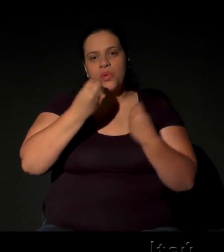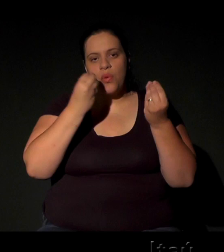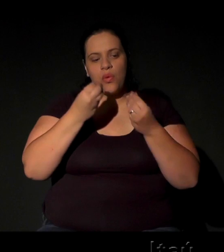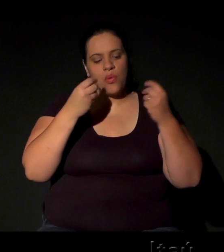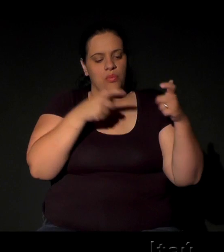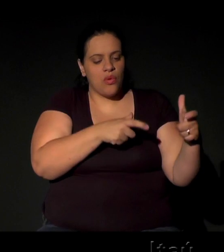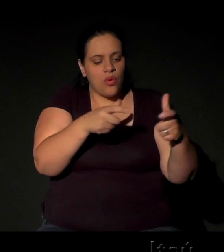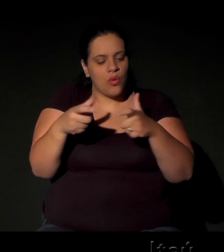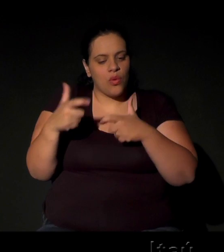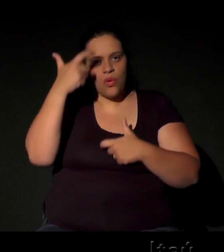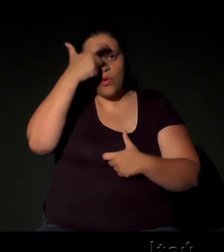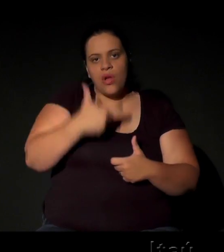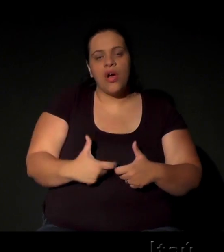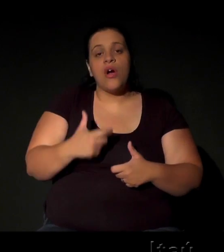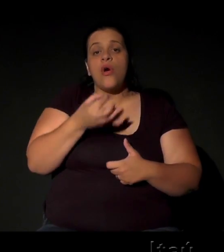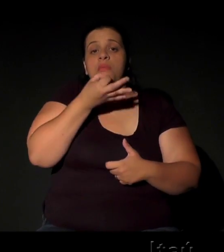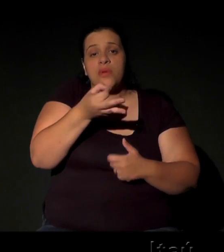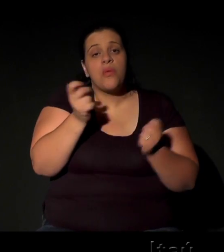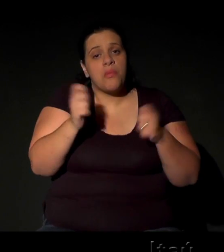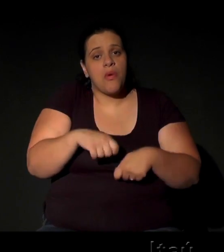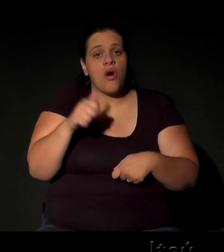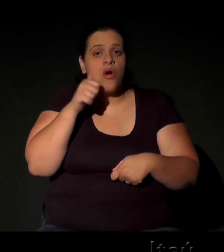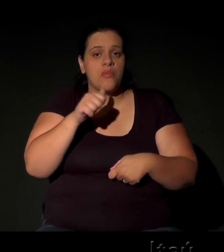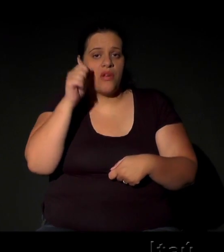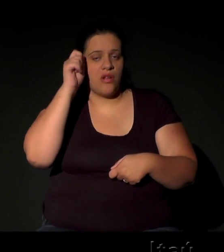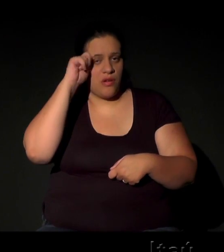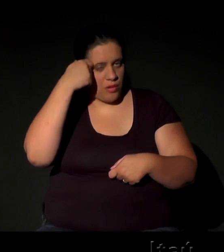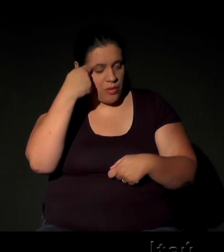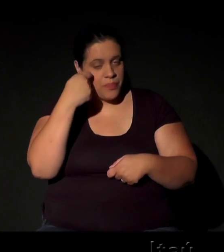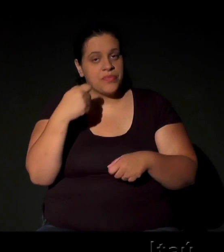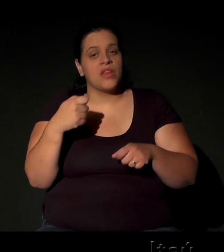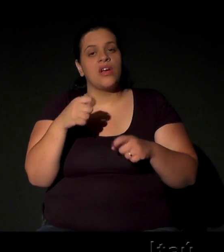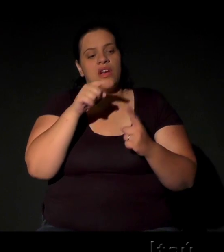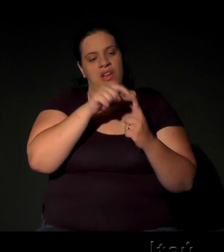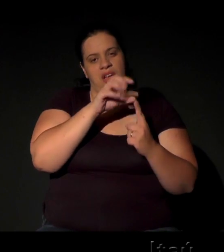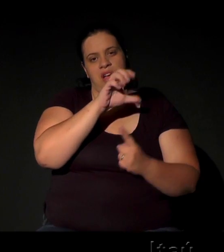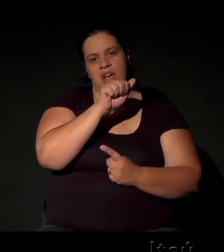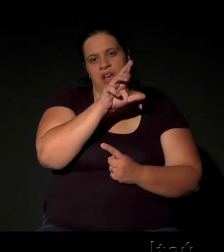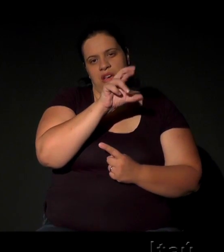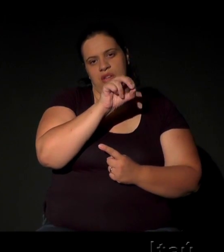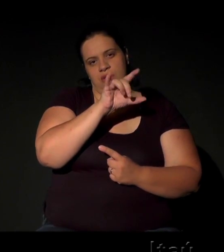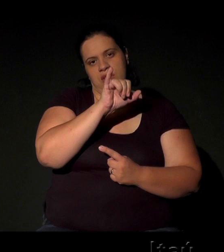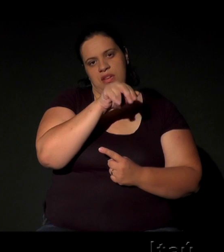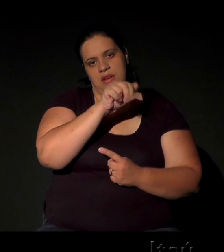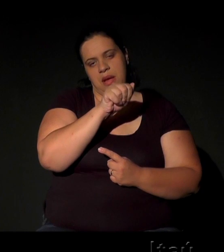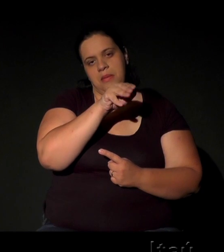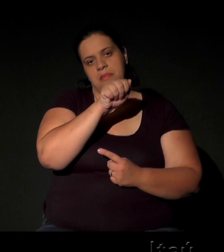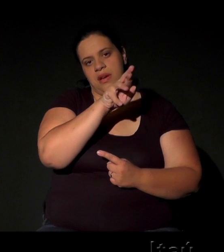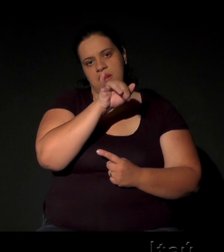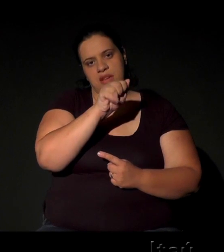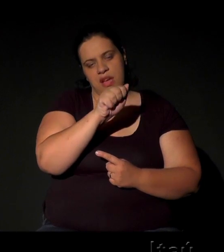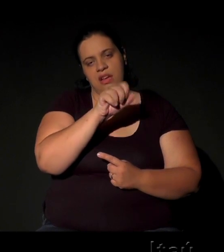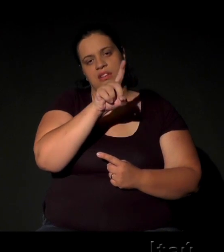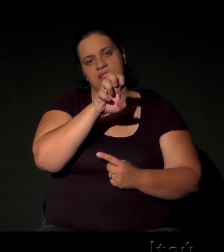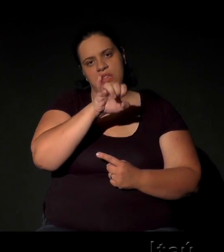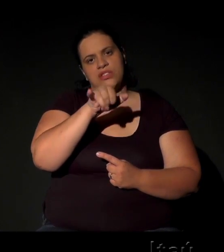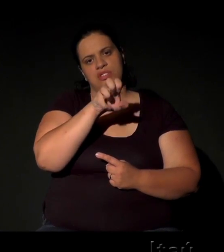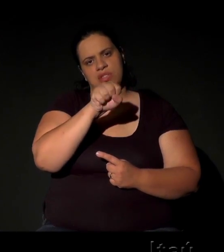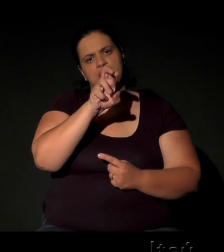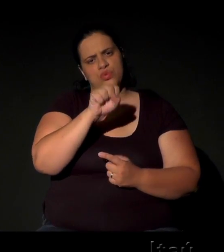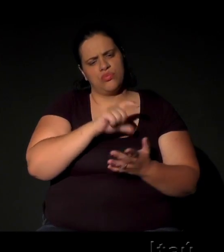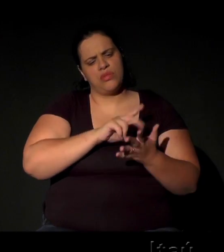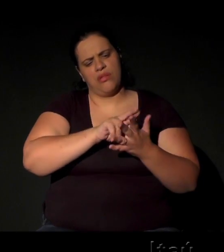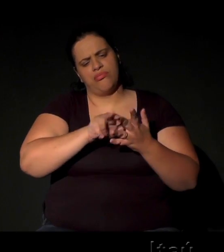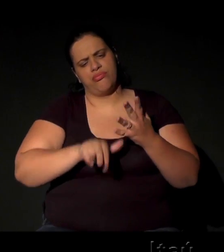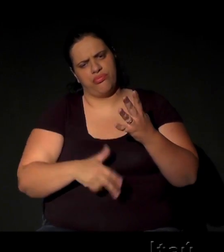para aquilo que a mulher negra pode falar né e a Carolina Maria de Jesus escreveu outros livros como o diário de bitita ela também escreveu